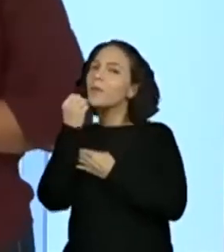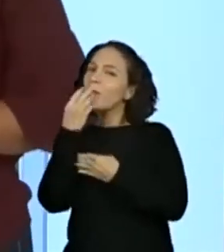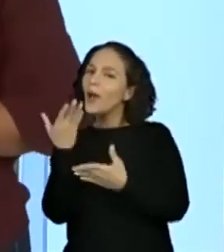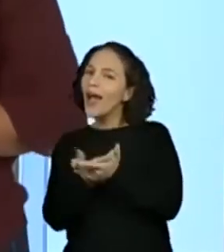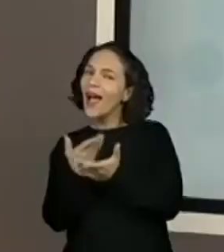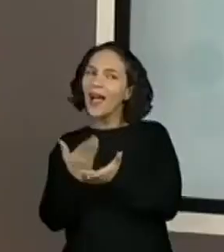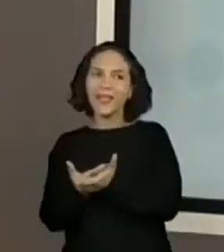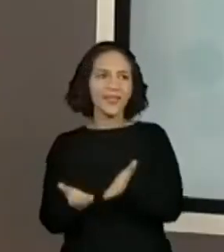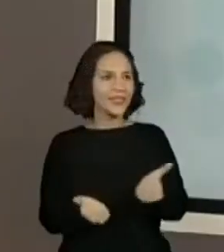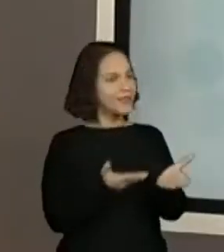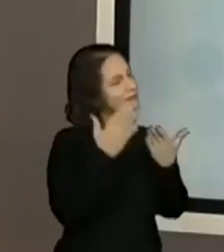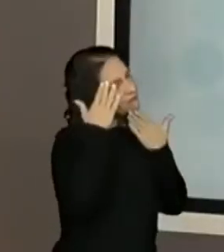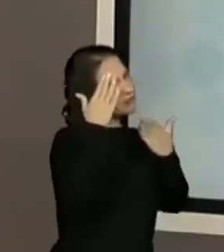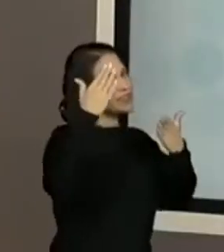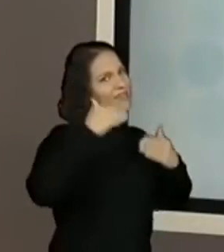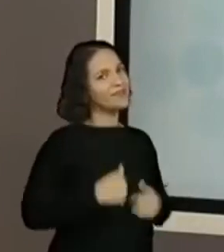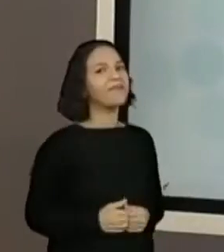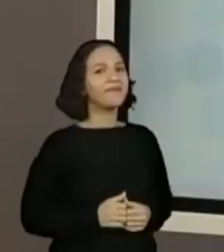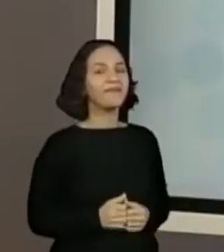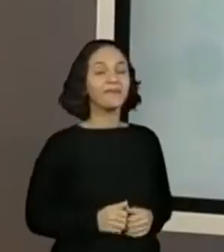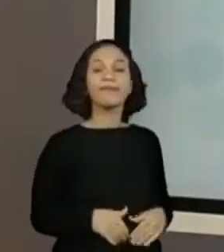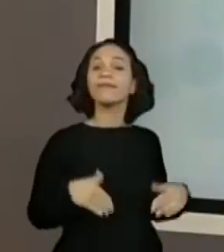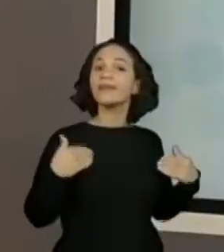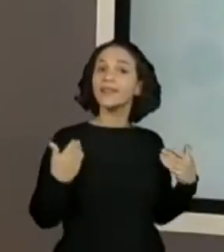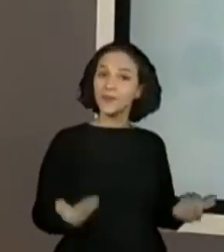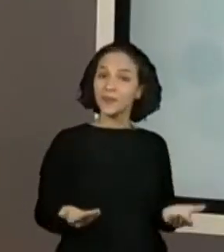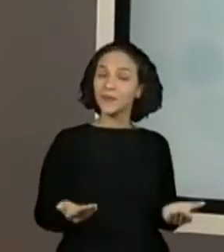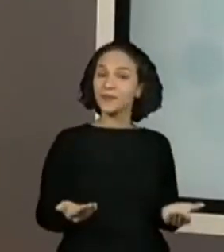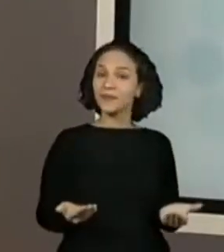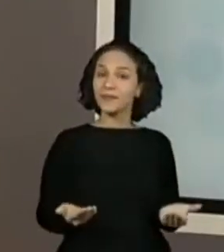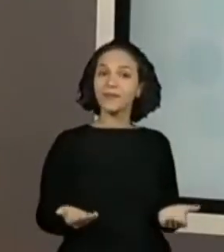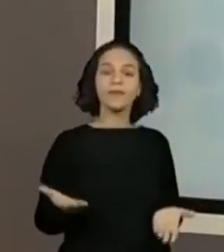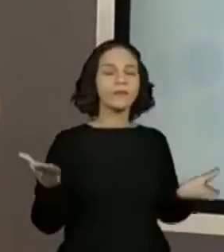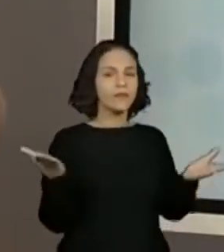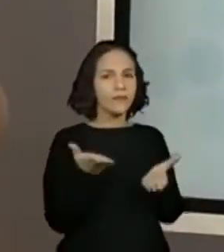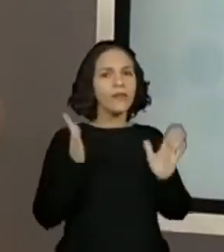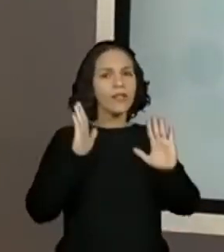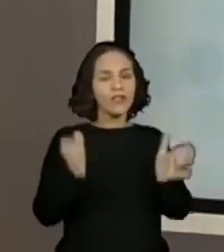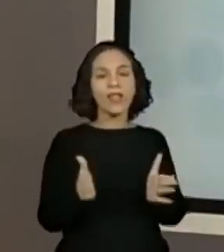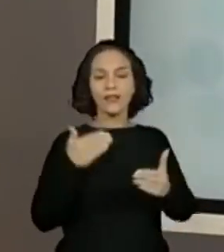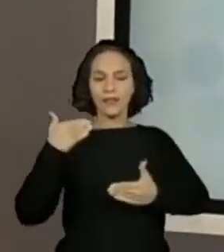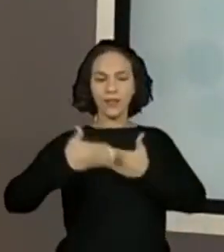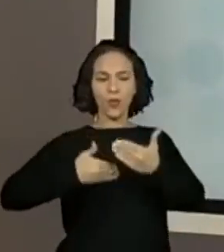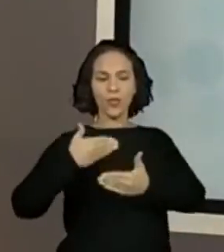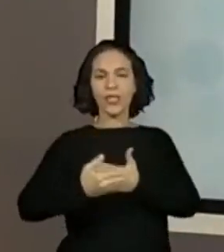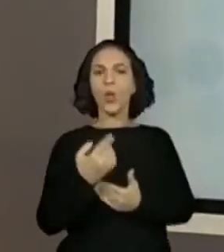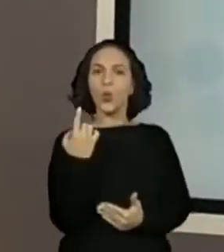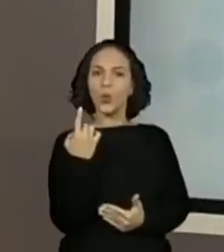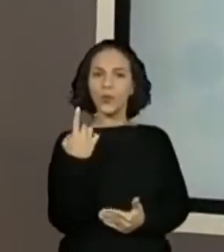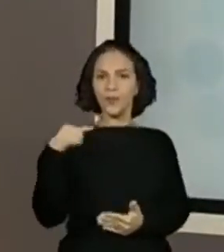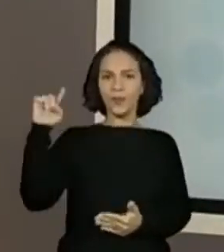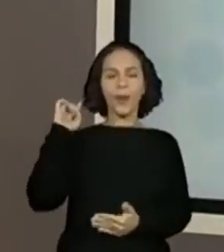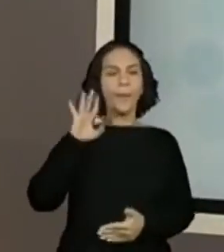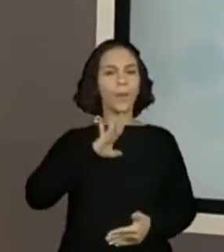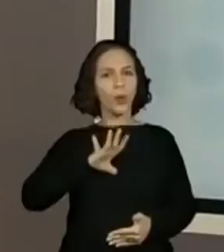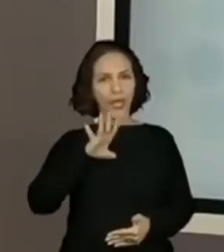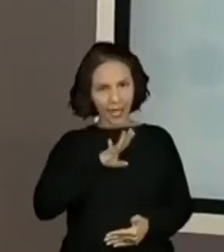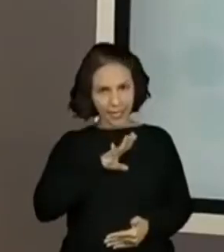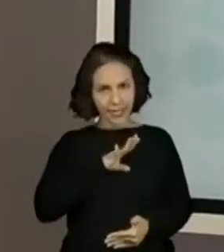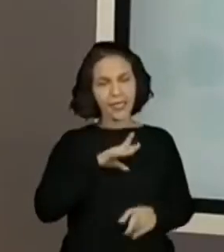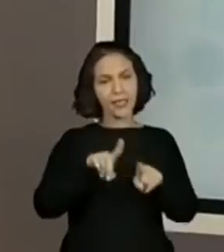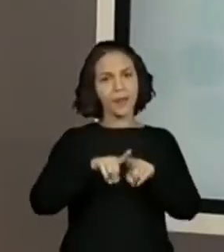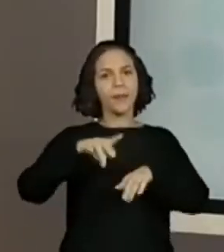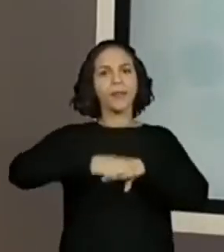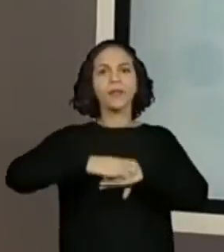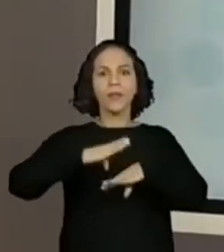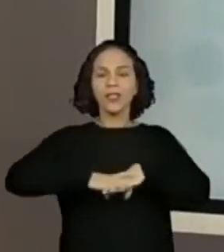Pro. Obrigada, professora Vivi. Muito bem, então. Nós já tivemos lá a sequência 1 de língua portuguesa e